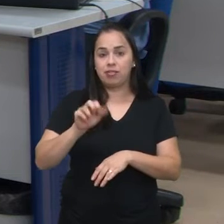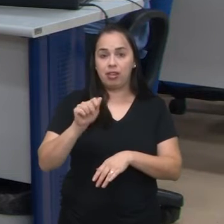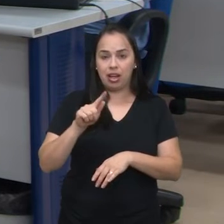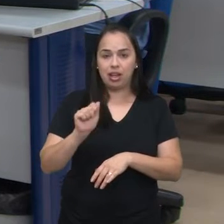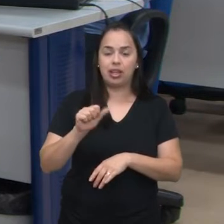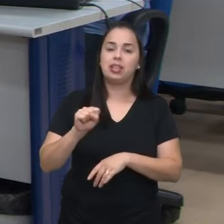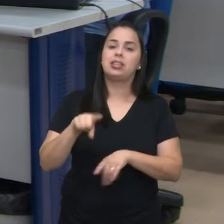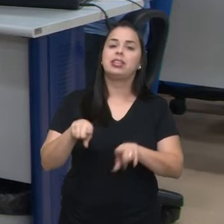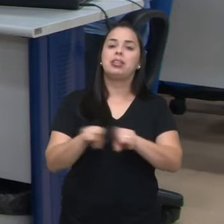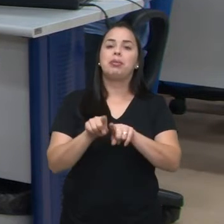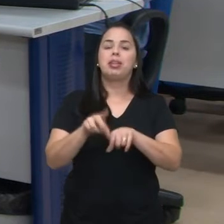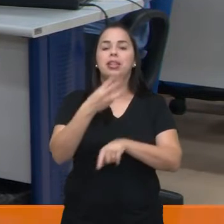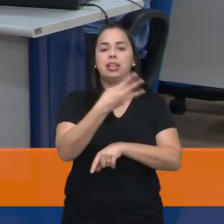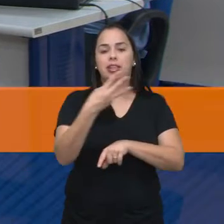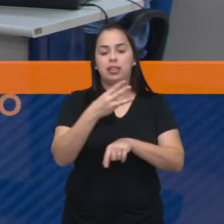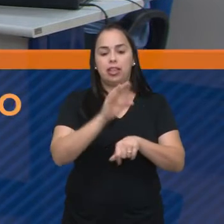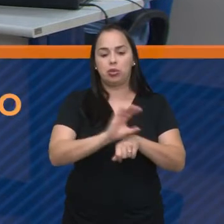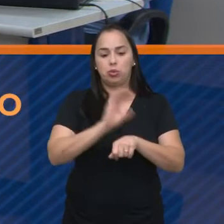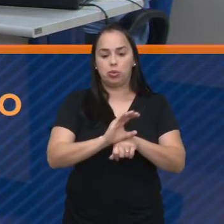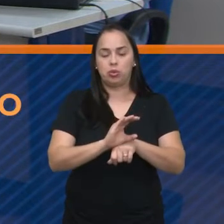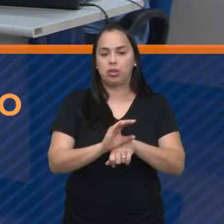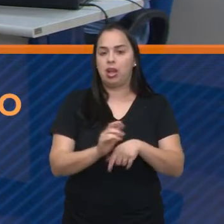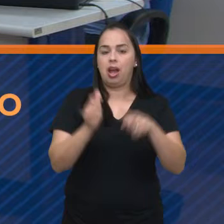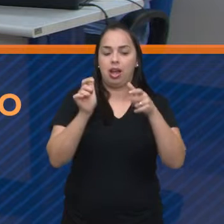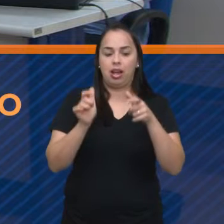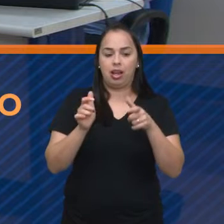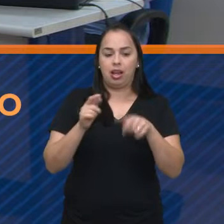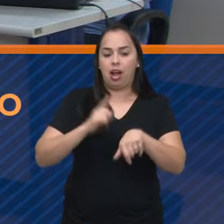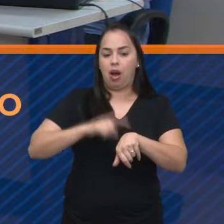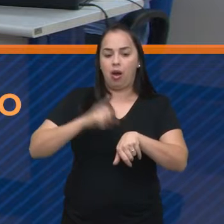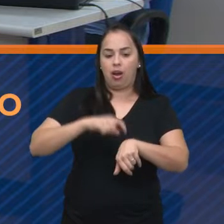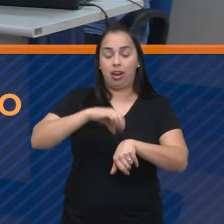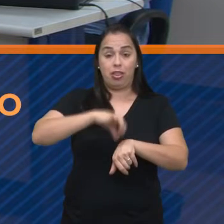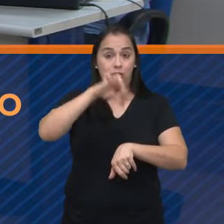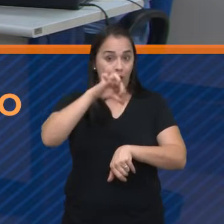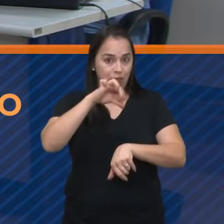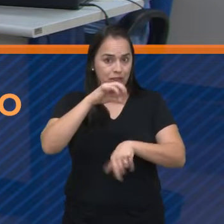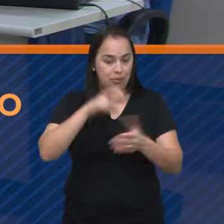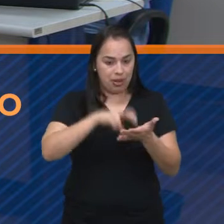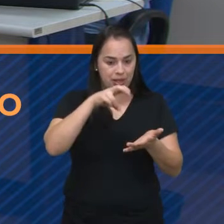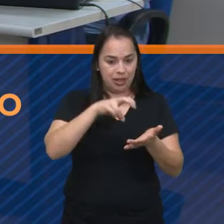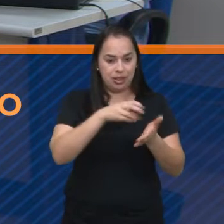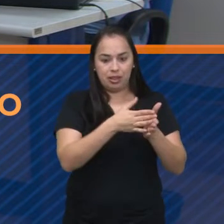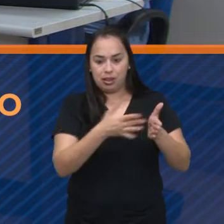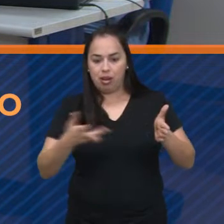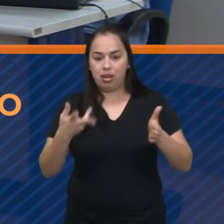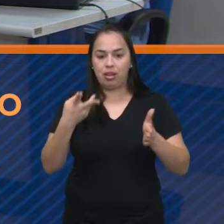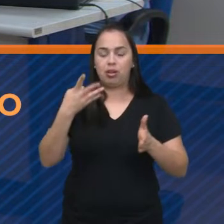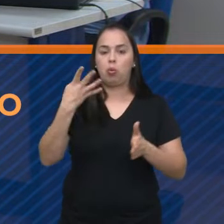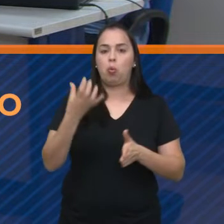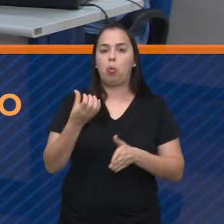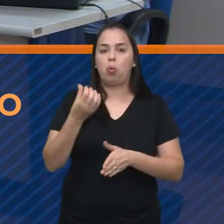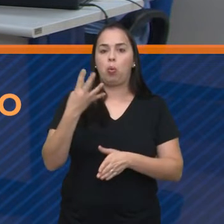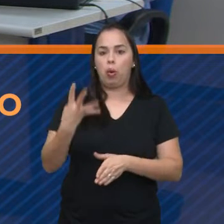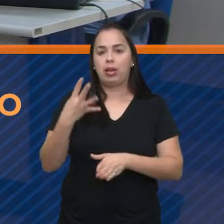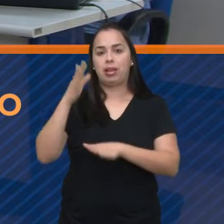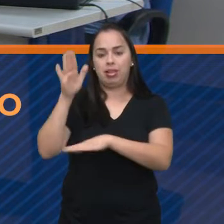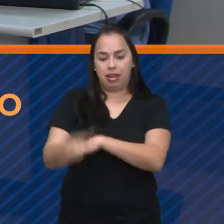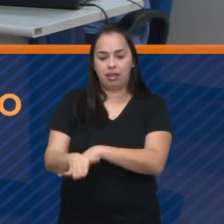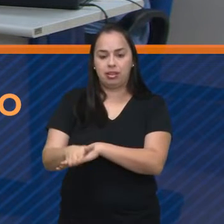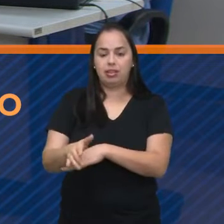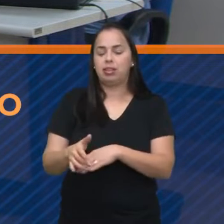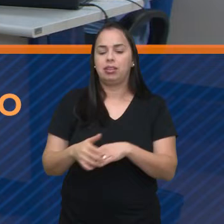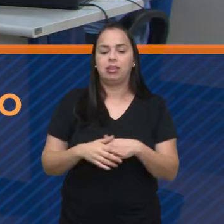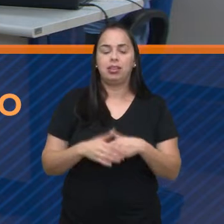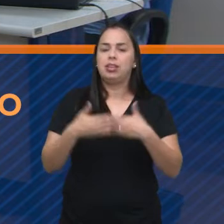vagas de emprego e 33 cursos a feira está prevista para começar às nove horas da manhã e segue até as quatro e meia da